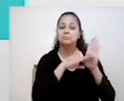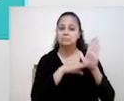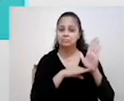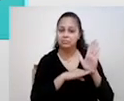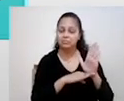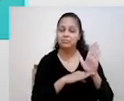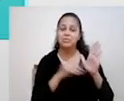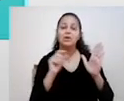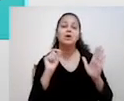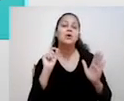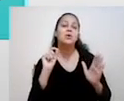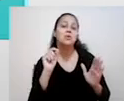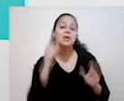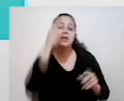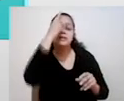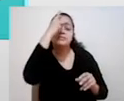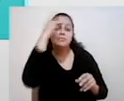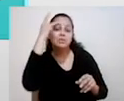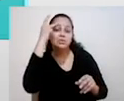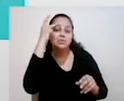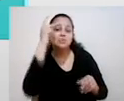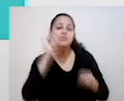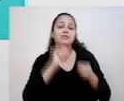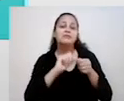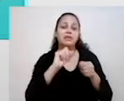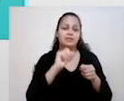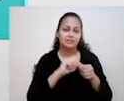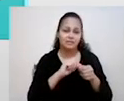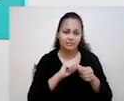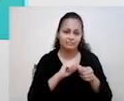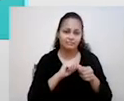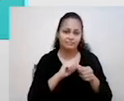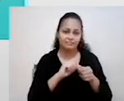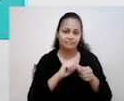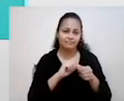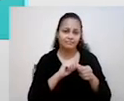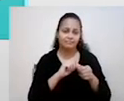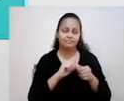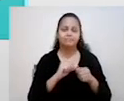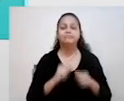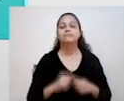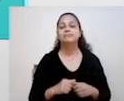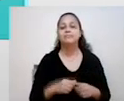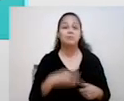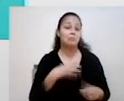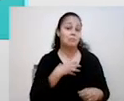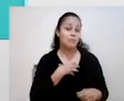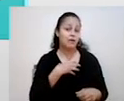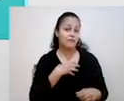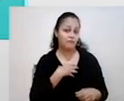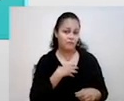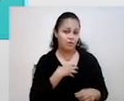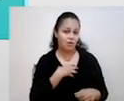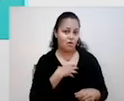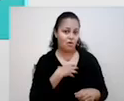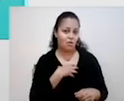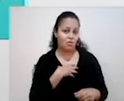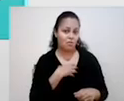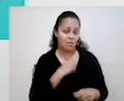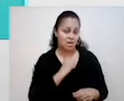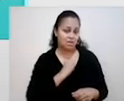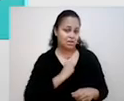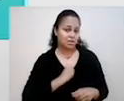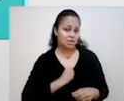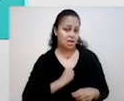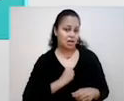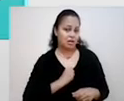Ele fala como as pessoas devem agir, como elas devem proceder, tá? Seja de uma forma mais séria como uma lei, caso